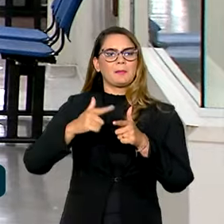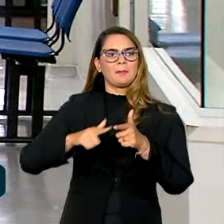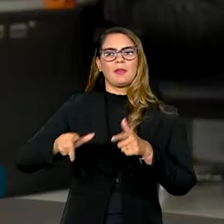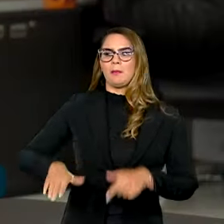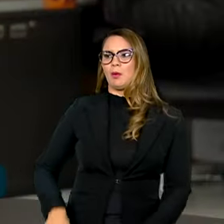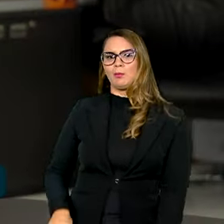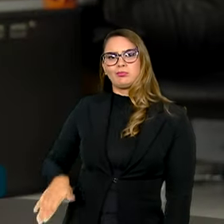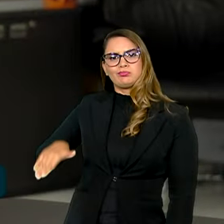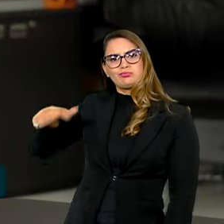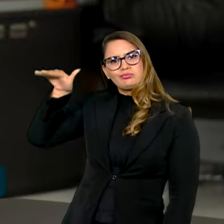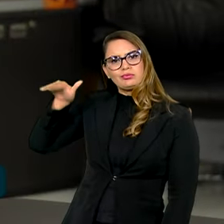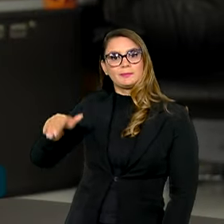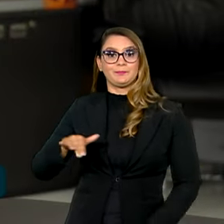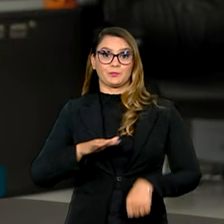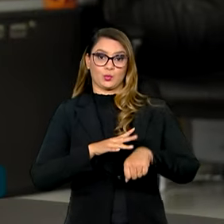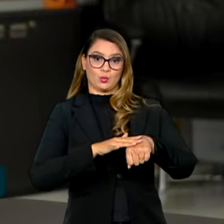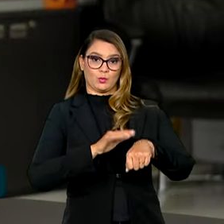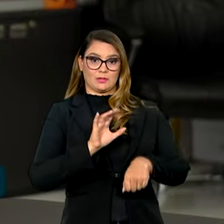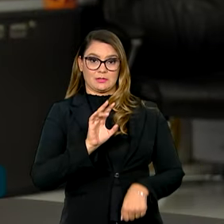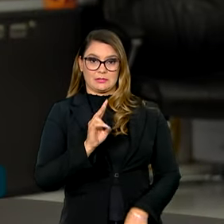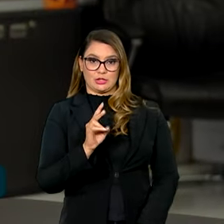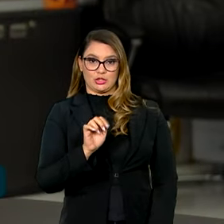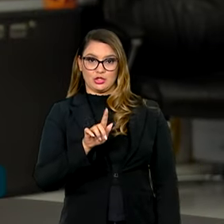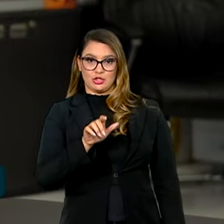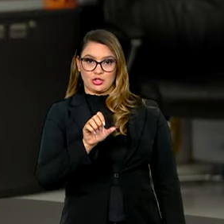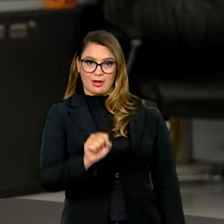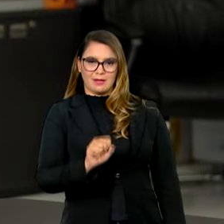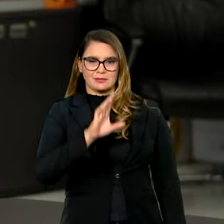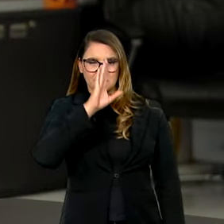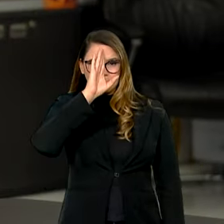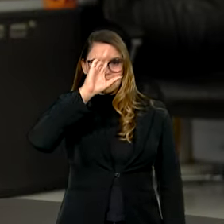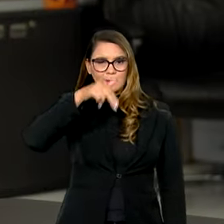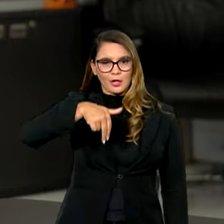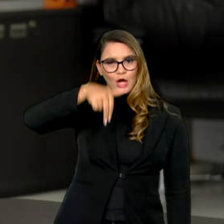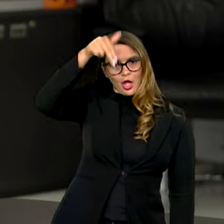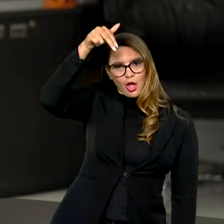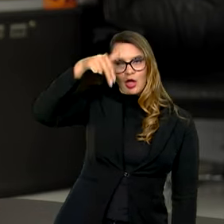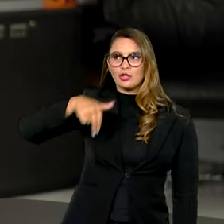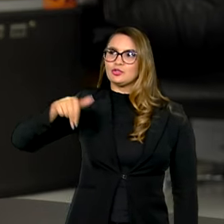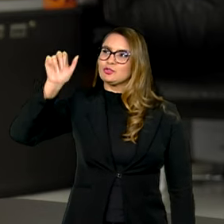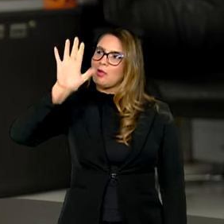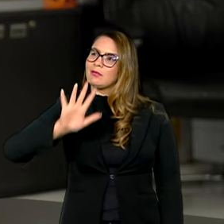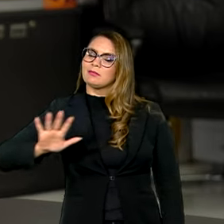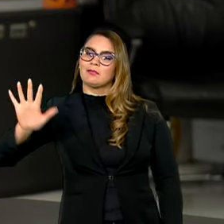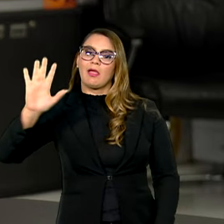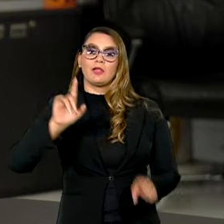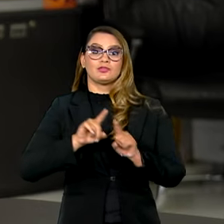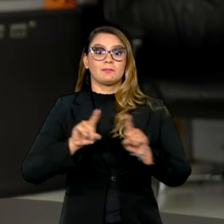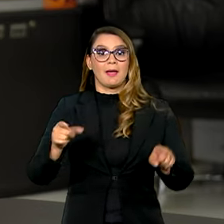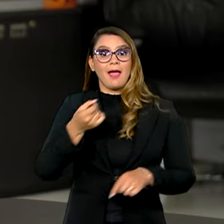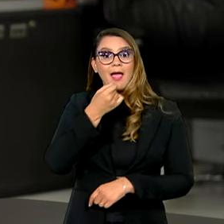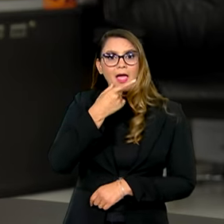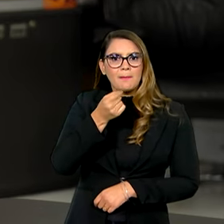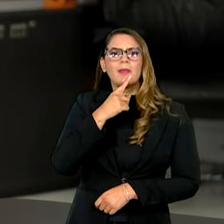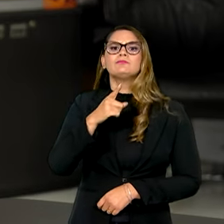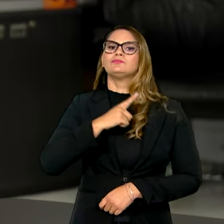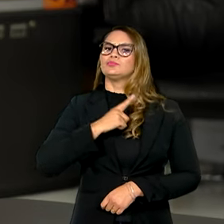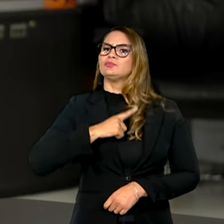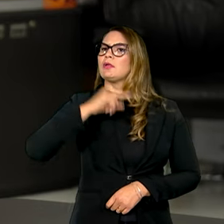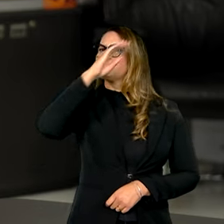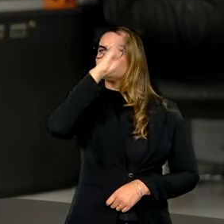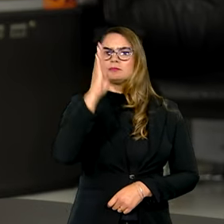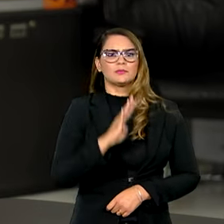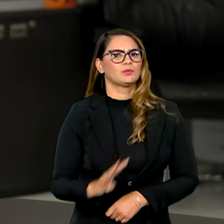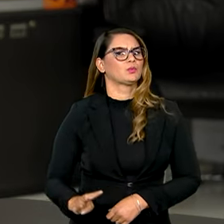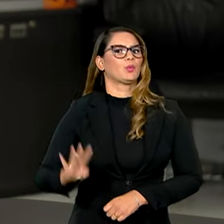vida adulta. Chagas, ela está concentrada na região norte e nordeste, mas o medicamento está disponível em todo o país,